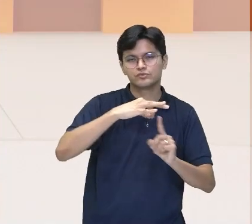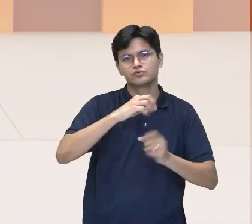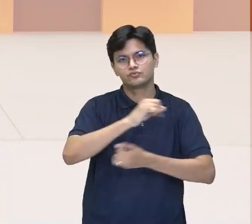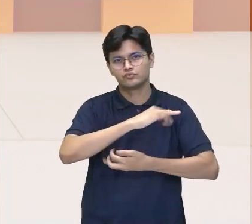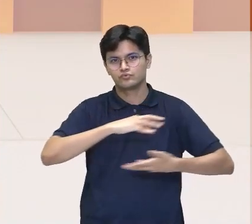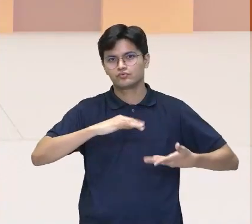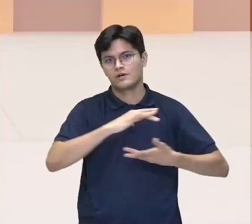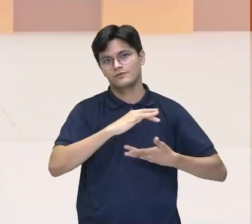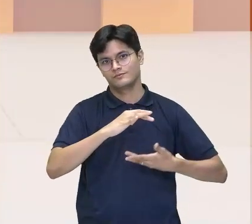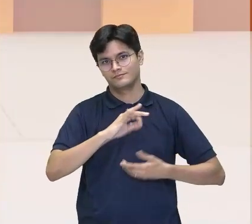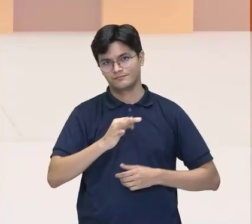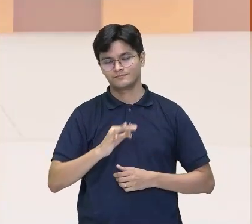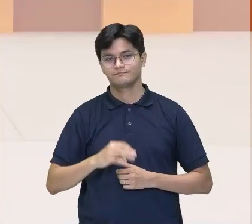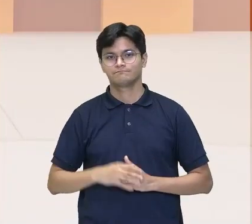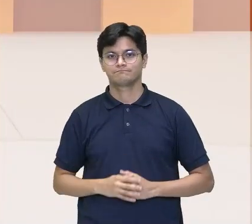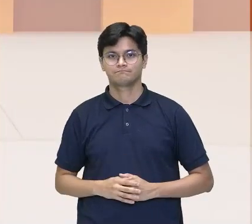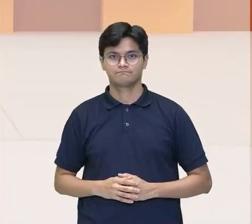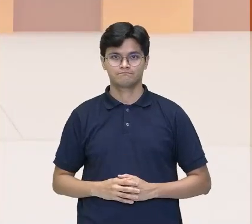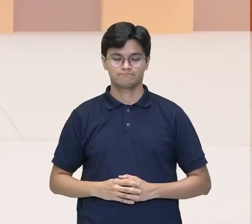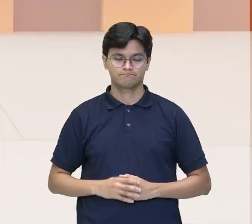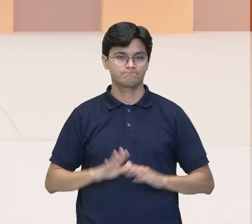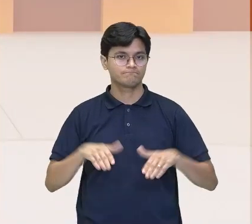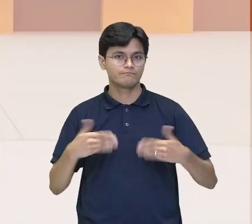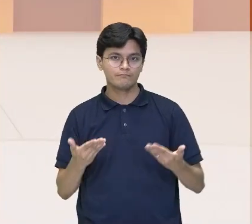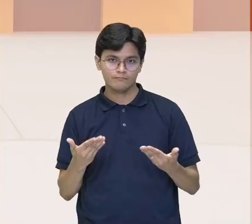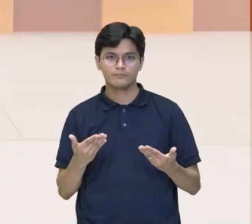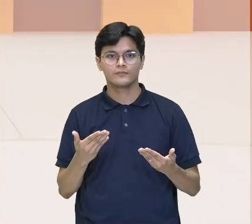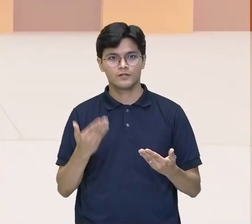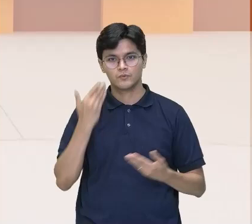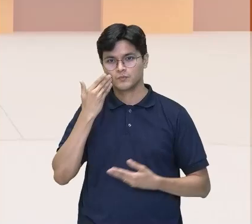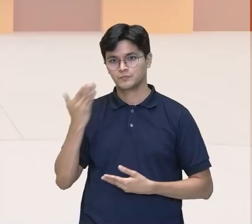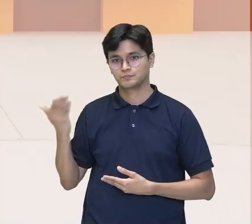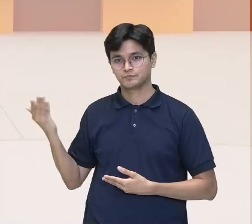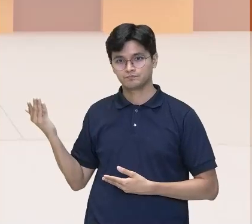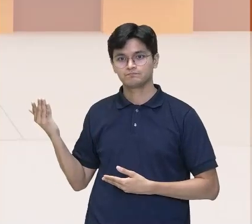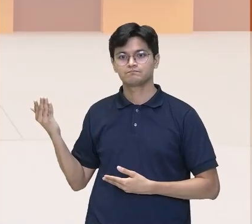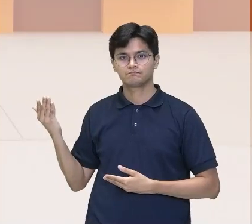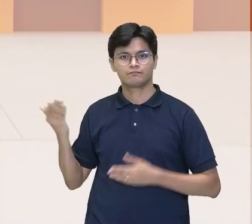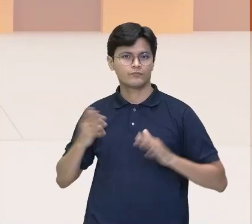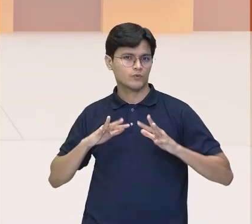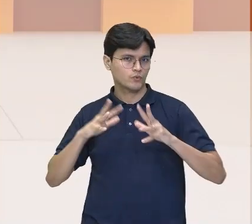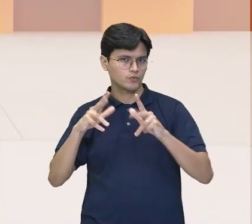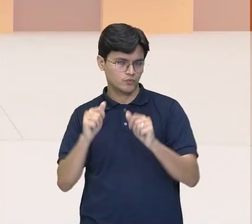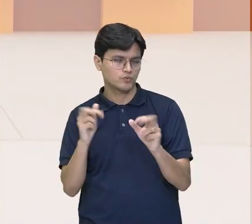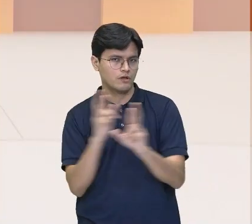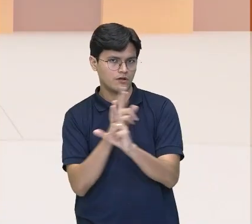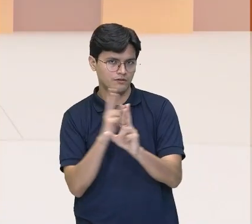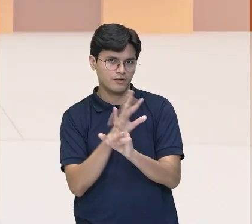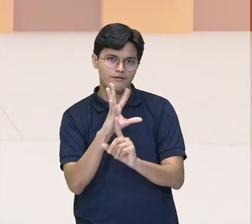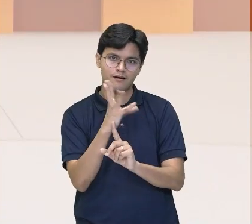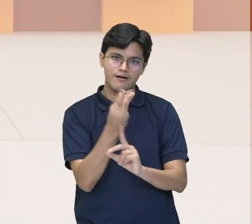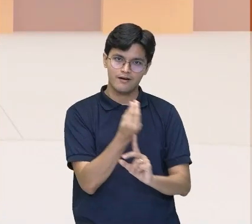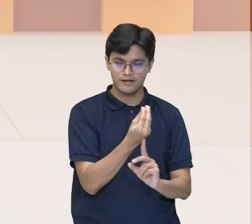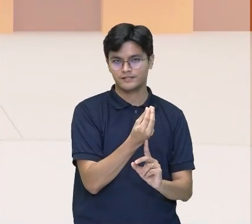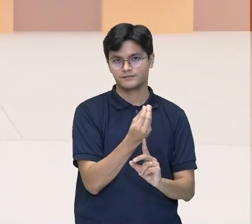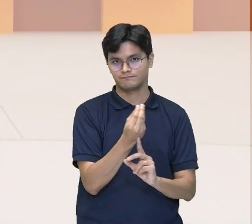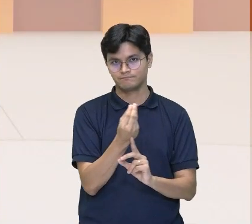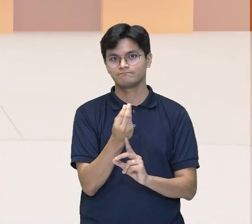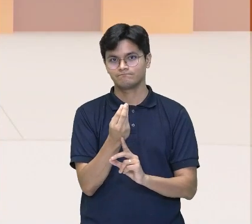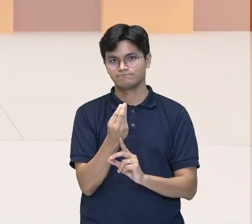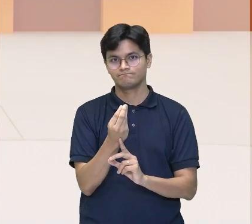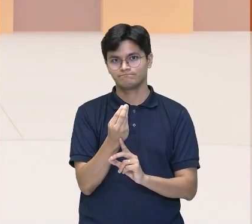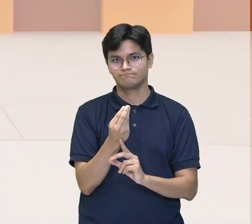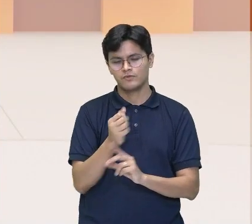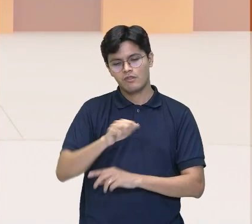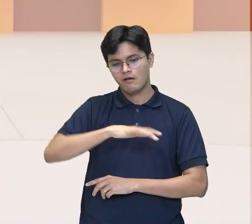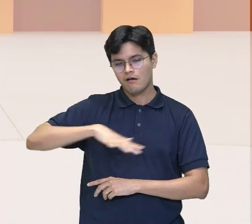certo? Então, mas tudo isso aqui, nós estamos falando da arte. E dentro da filosofia,